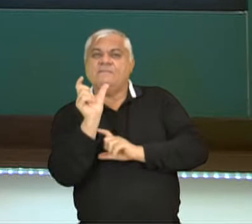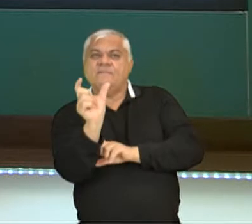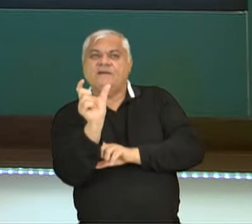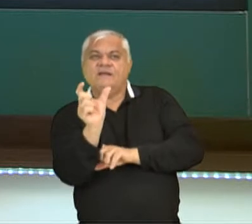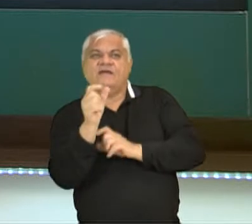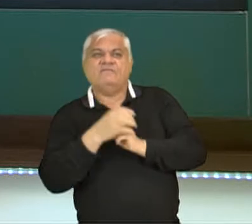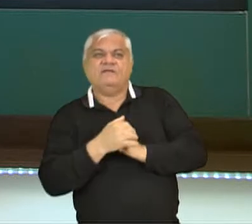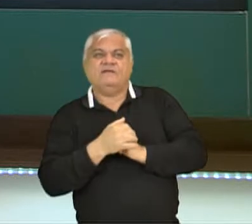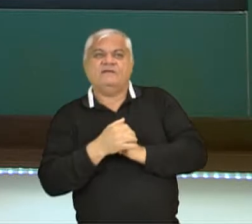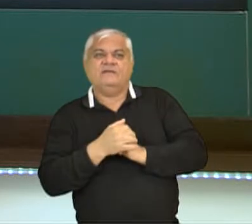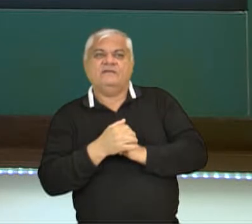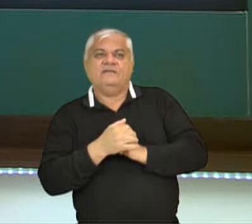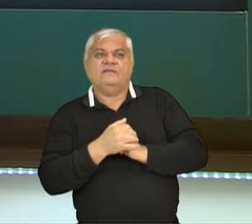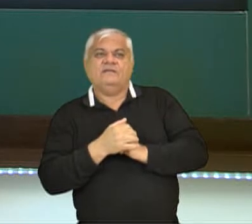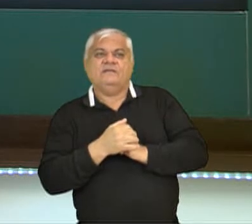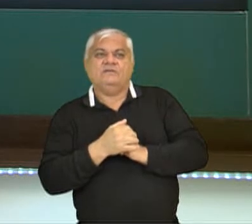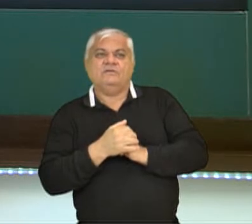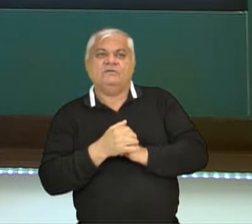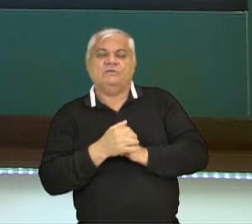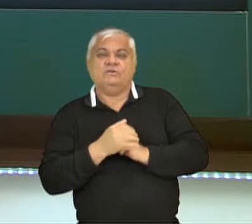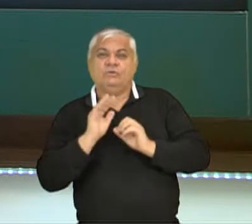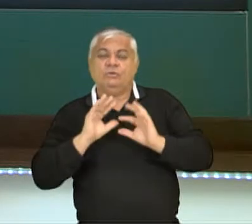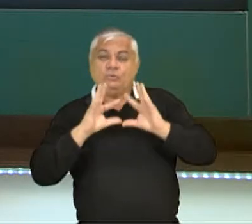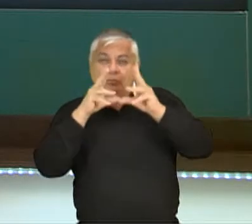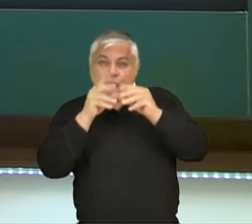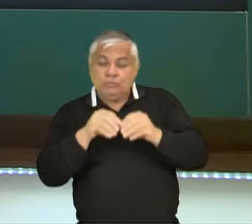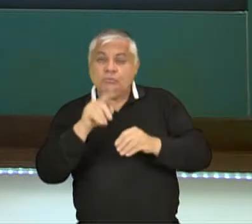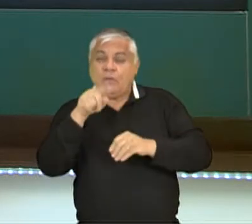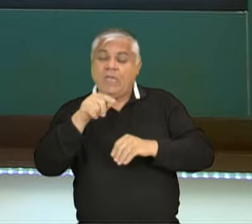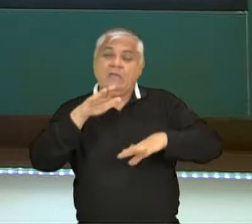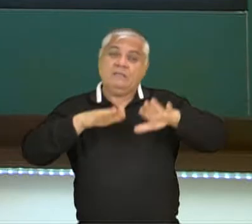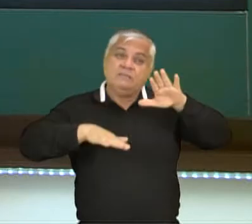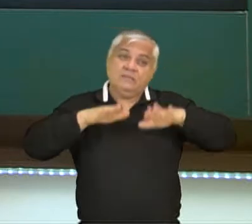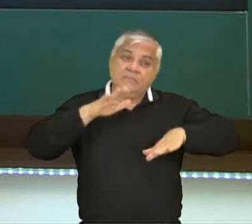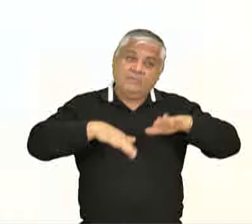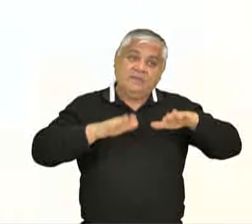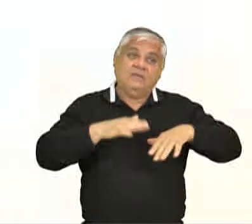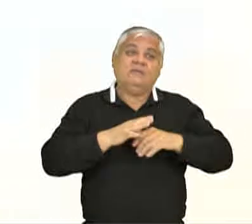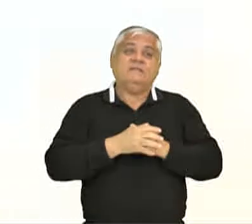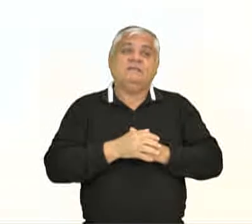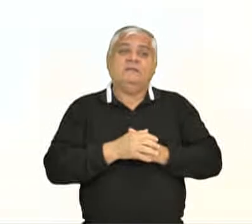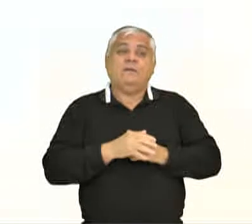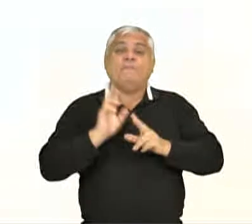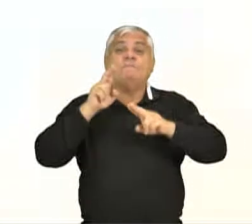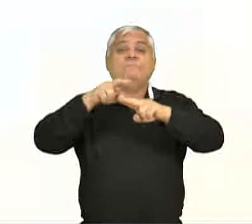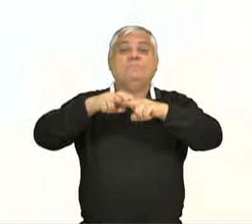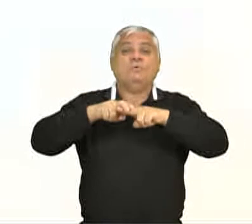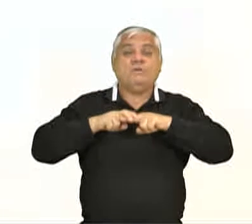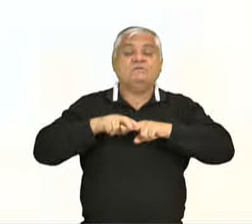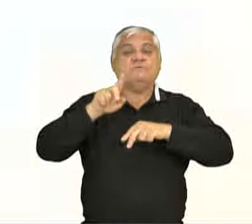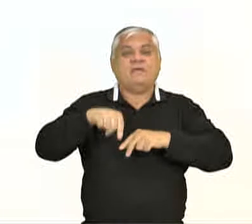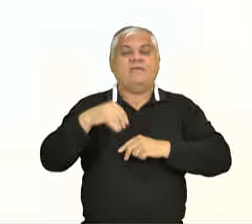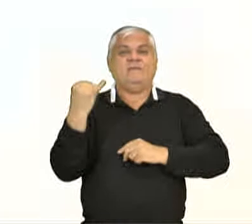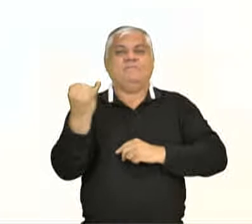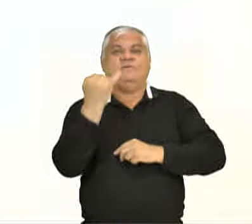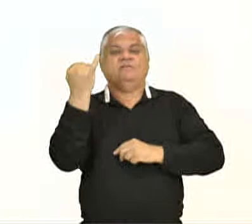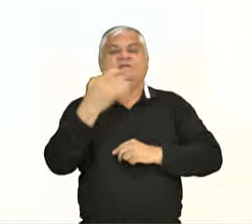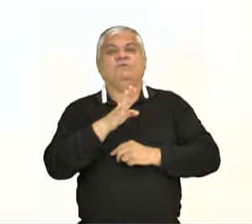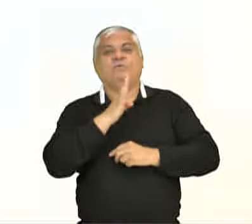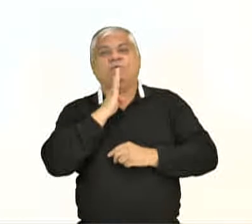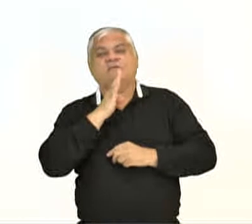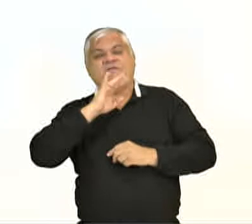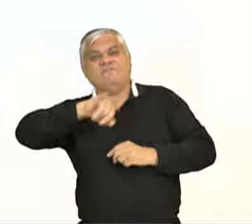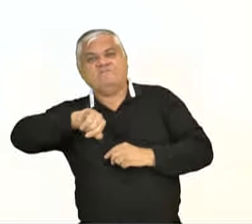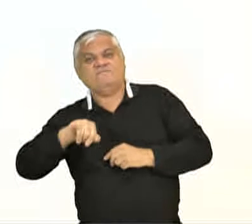né, terminando essa frase, tudo isso é relativo, depende do que cada um procura, e por isso é importante conhecer as